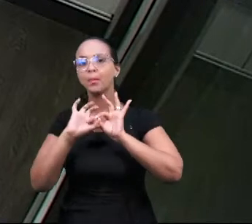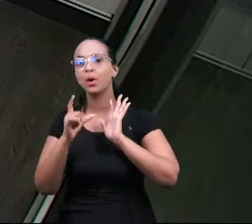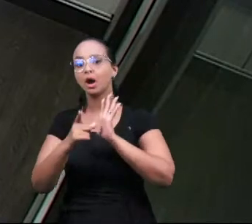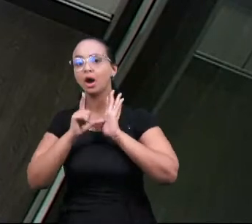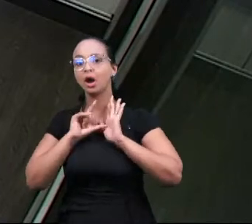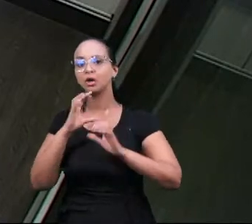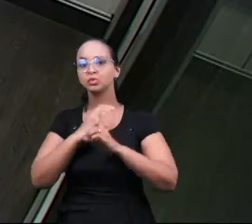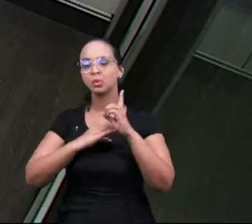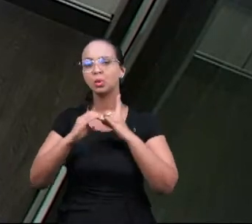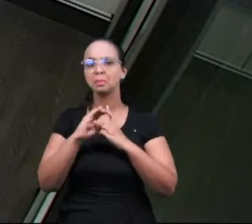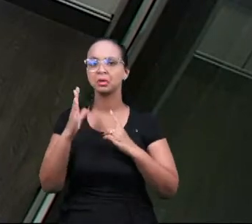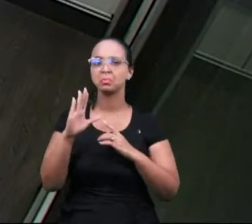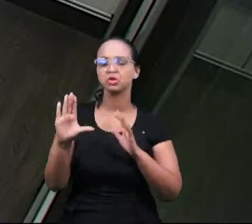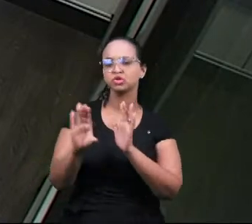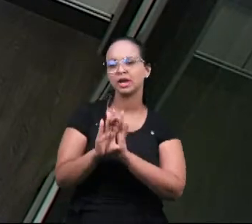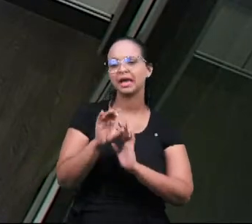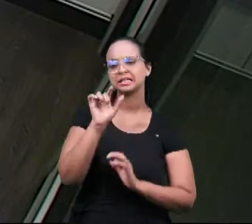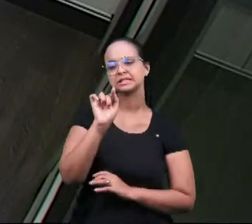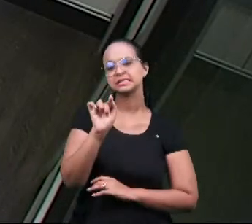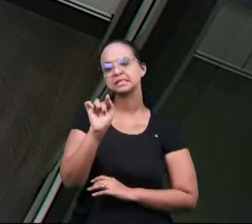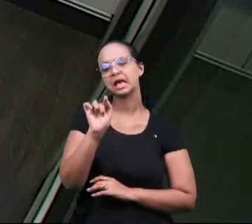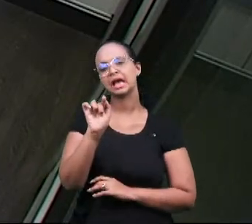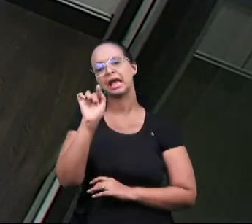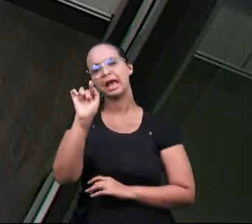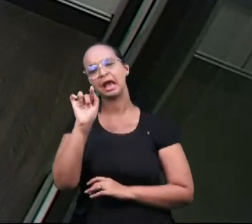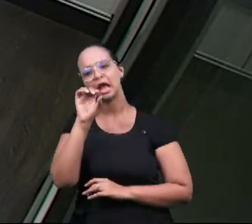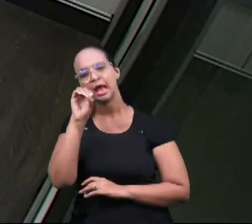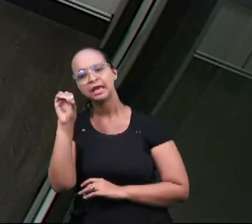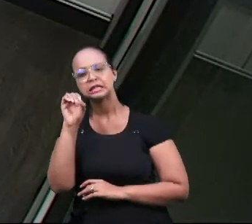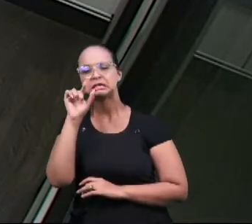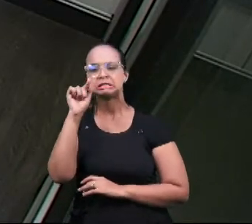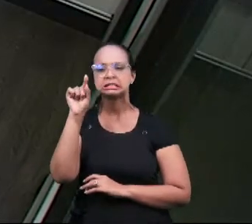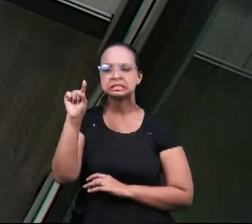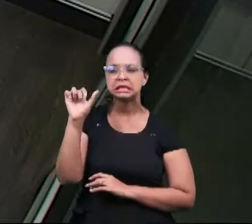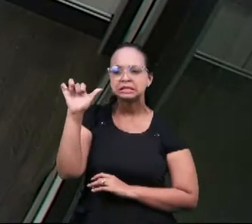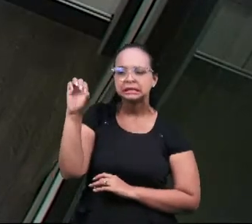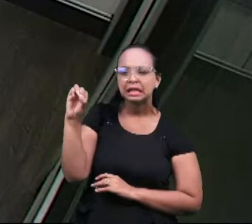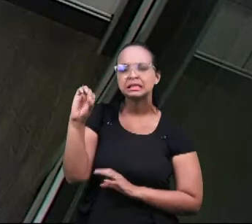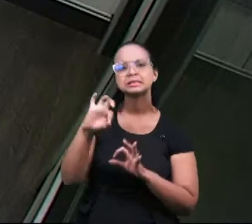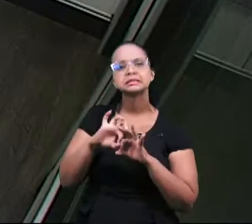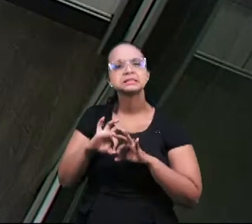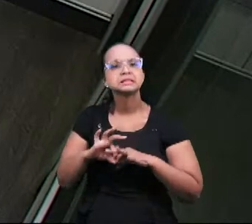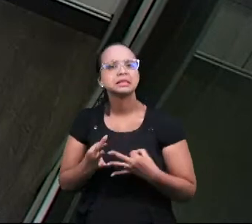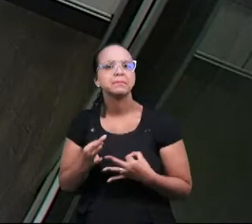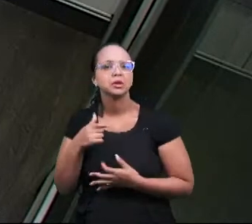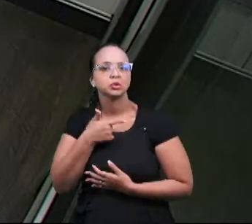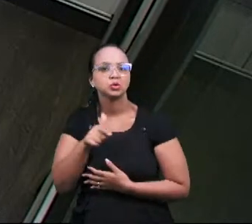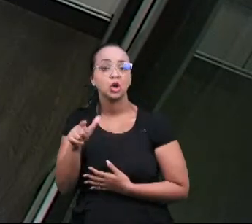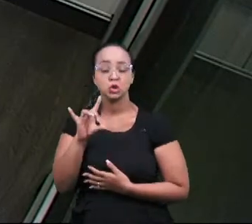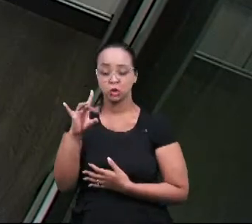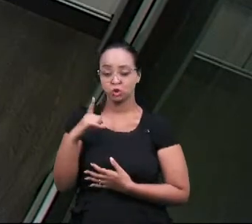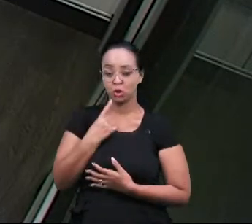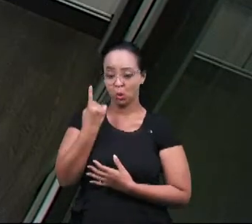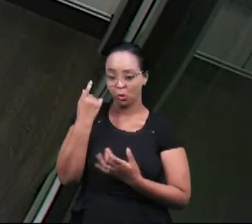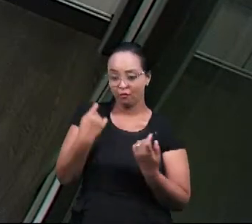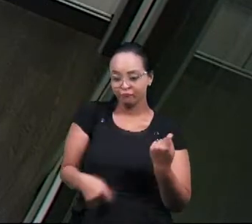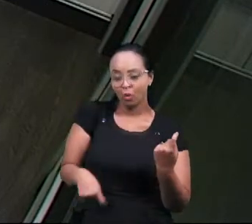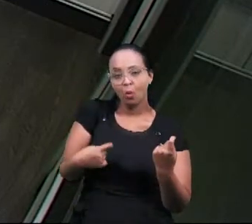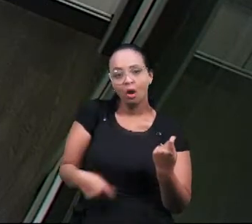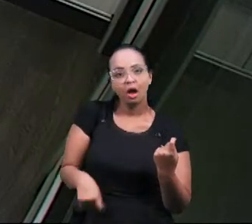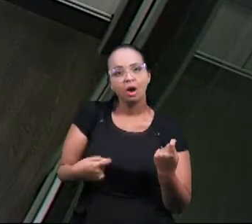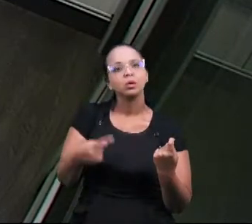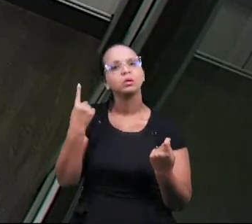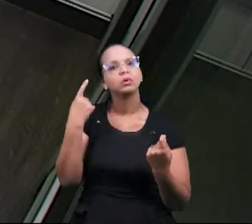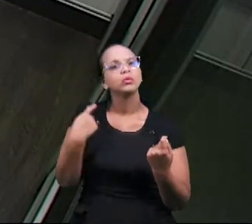volta de 7h10, e como eu disse, era uma igreja simples, só tinha violão. O único instrumento da igreja